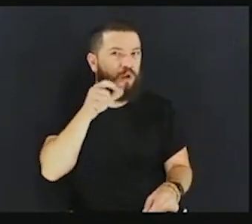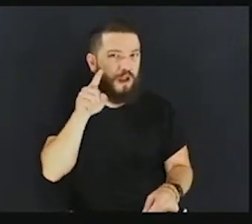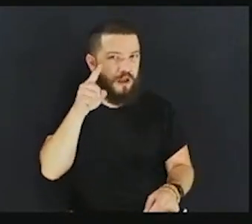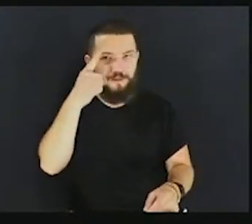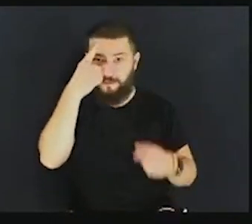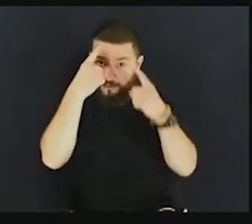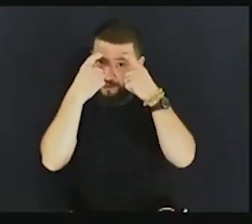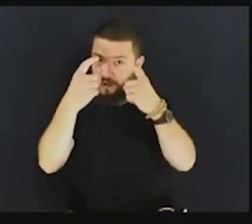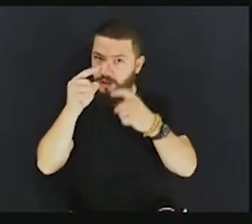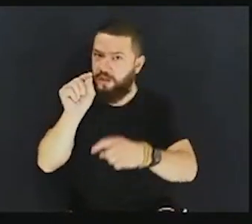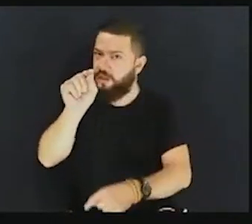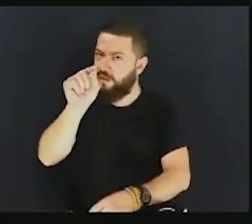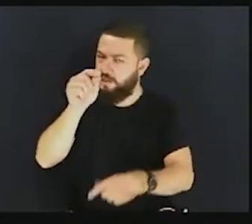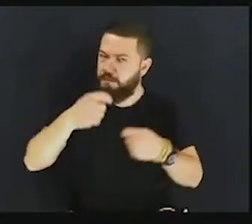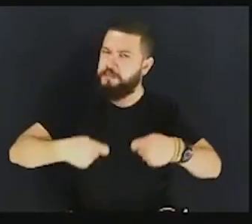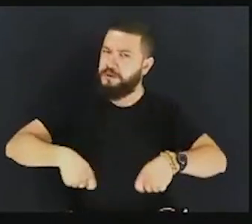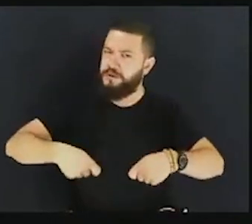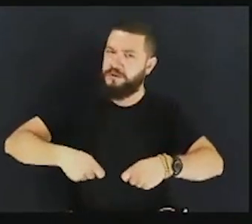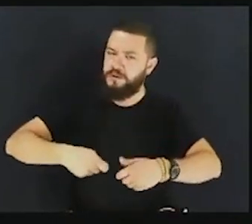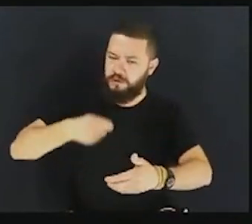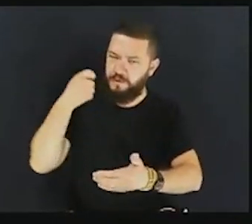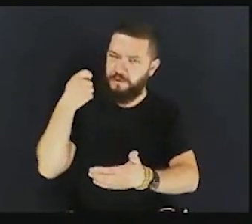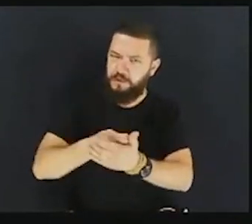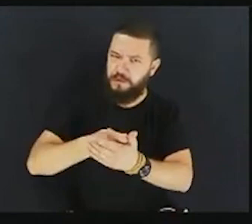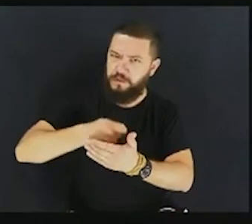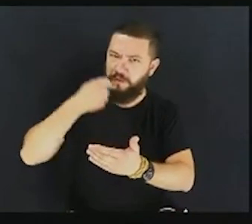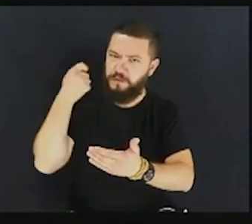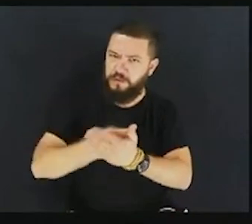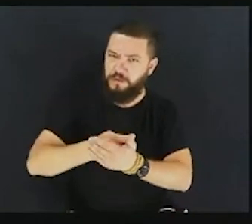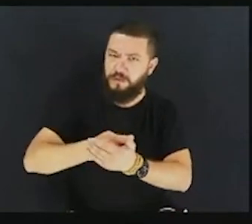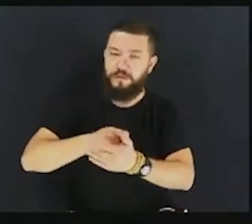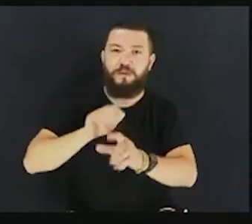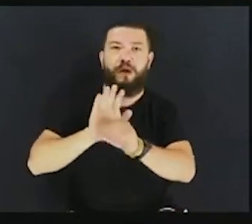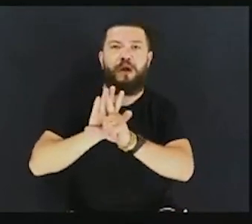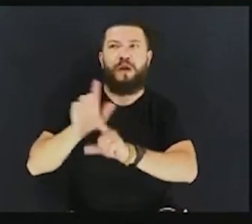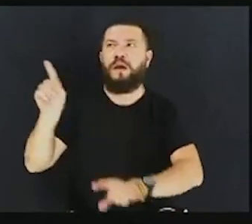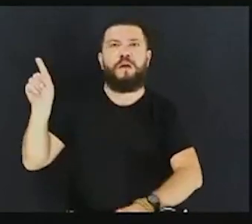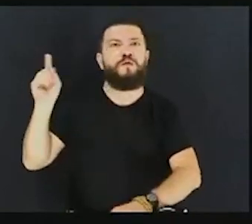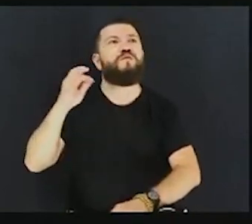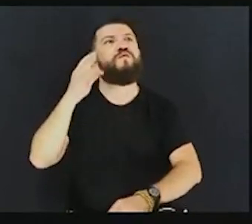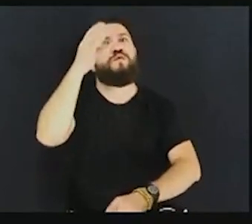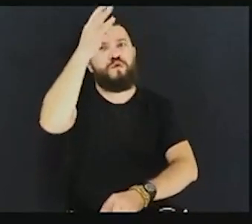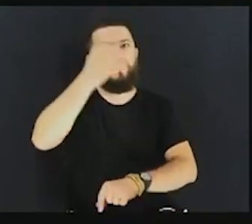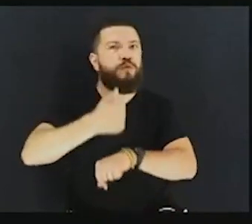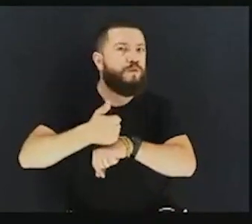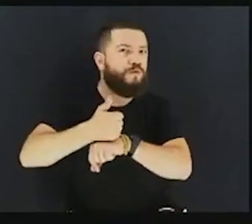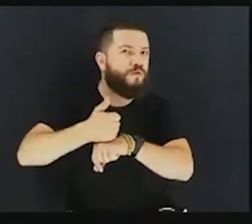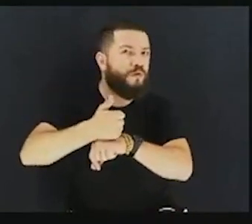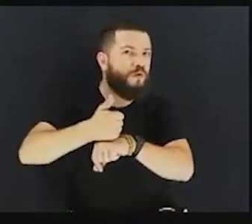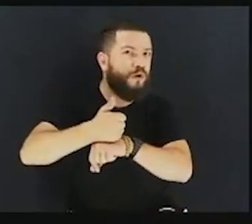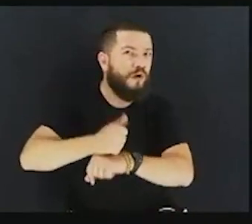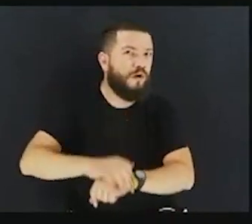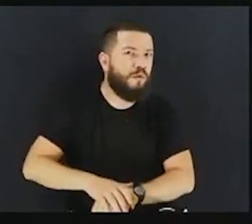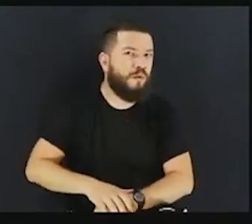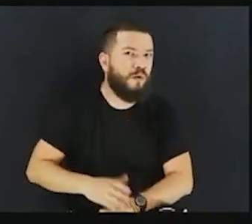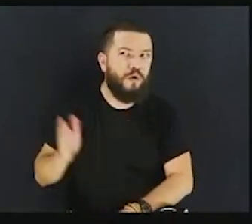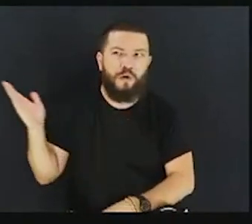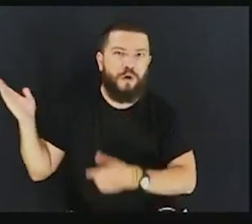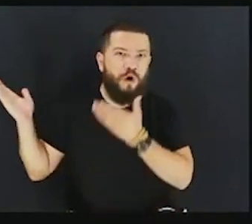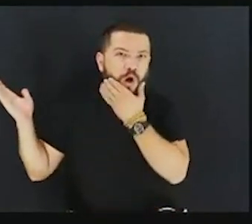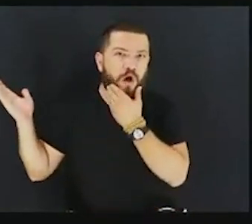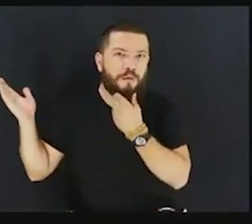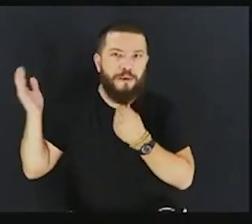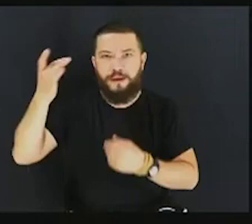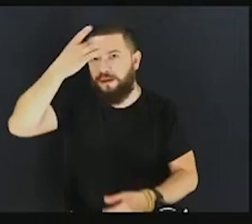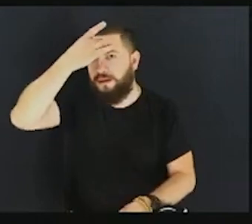concordem comigo, porque esses são profissionais da saúde e do futuro, mas são homens, sem ética e sem respeito pelas